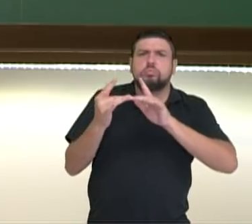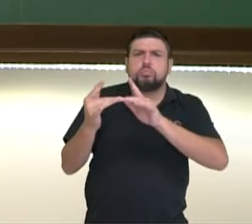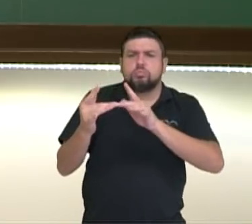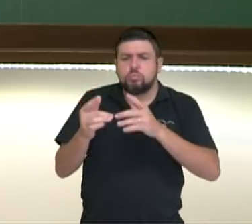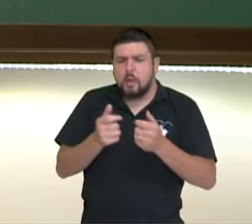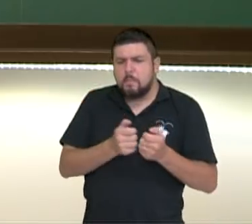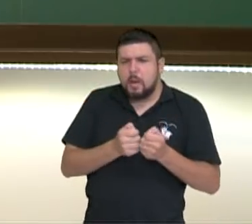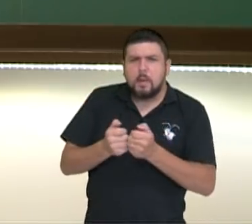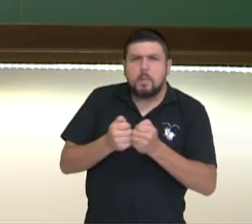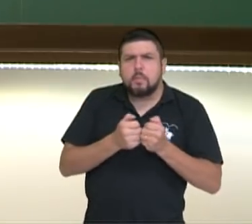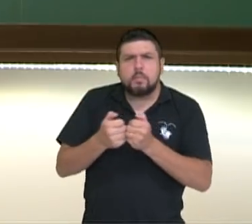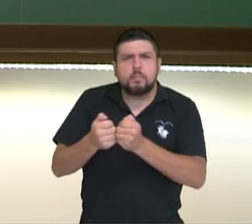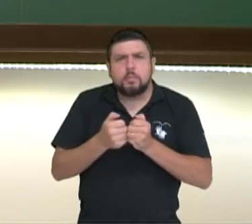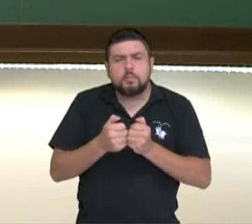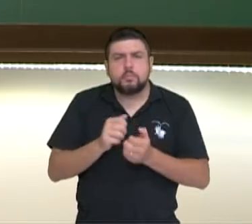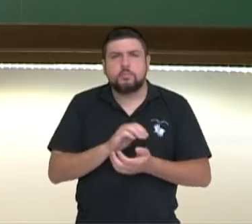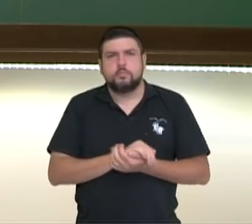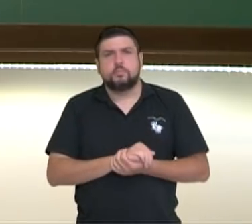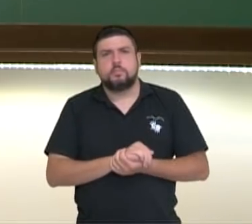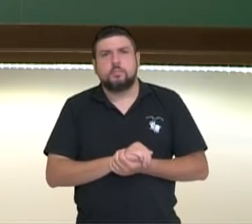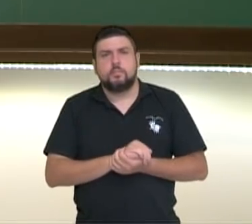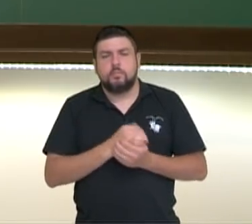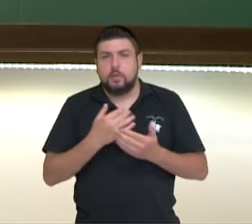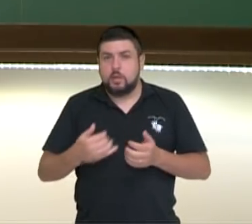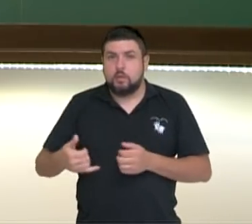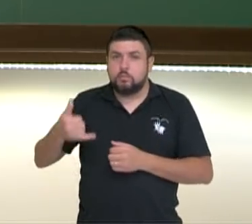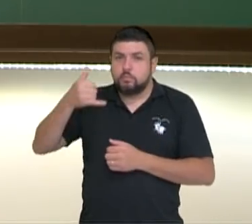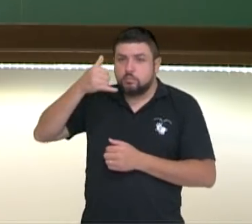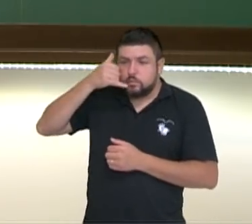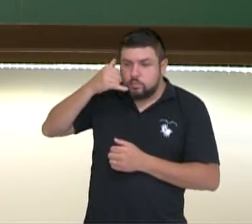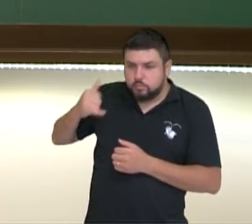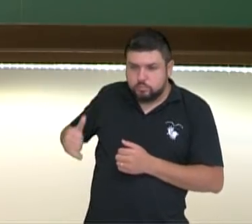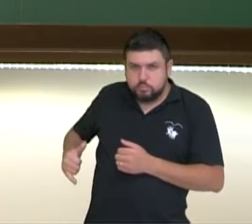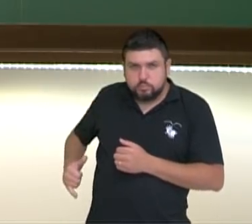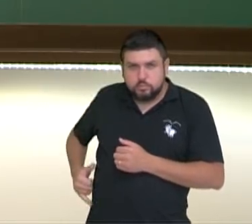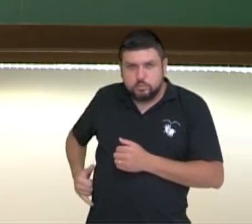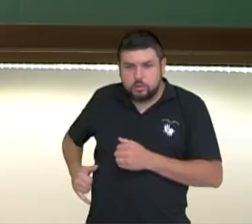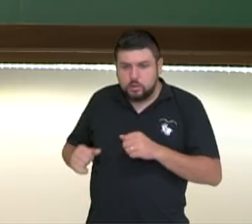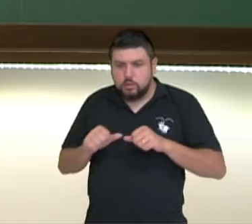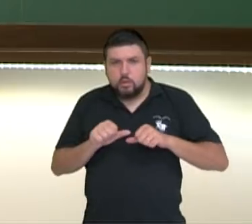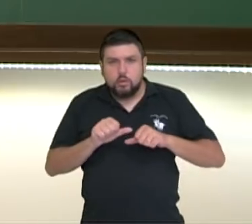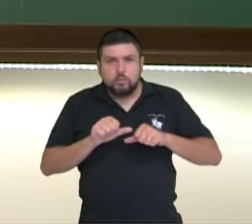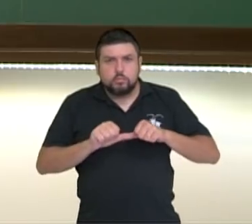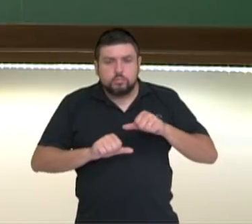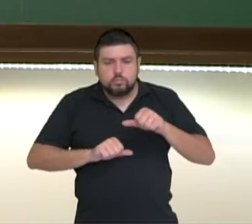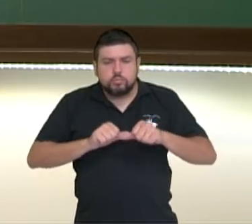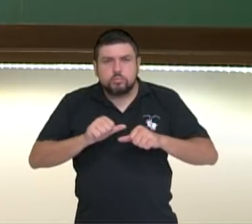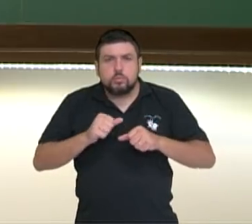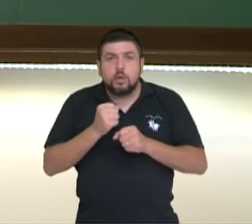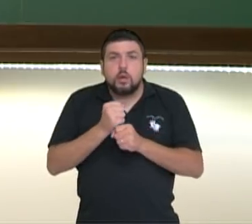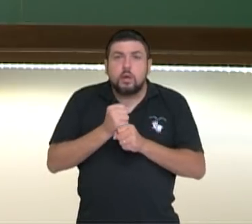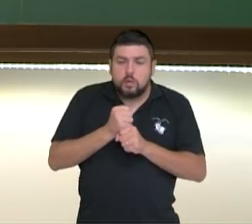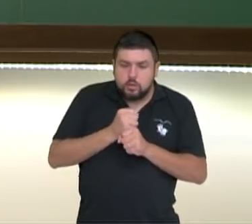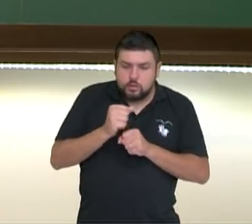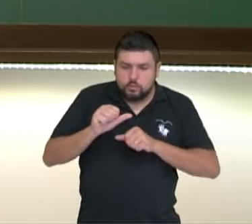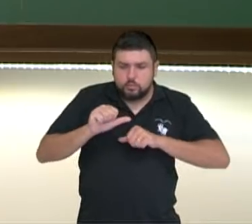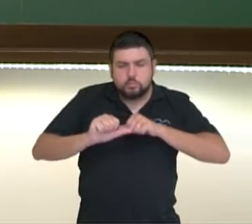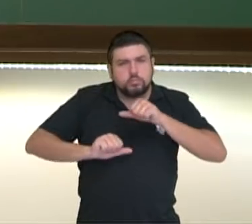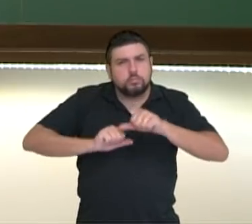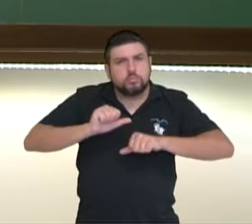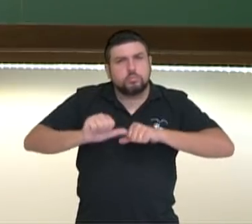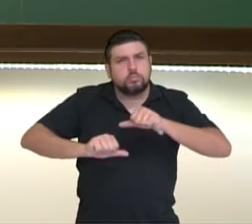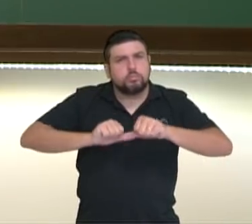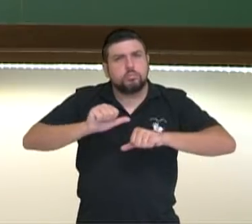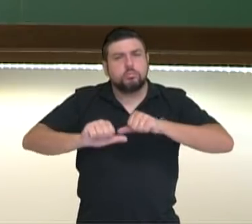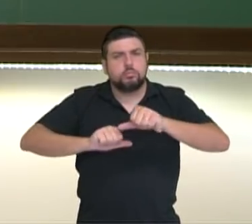celular em smartphone, o smartphone é um microcomputador, né? Um computador portátil,